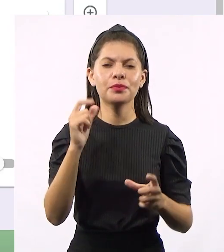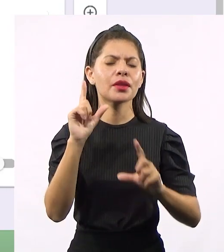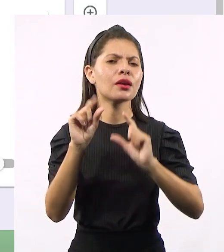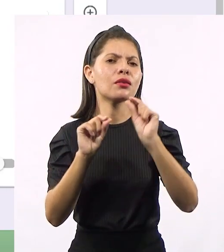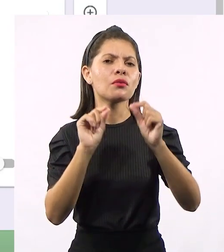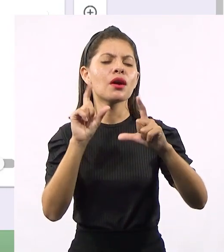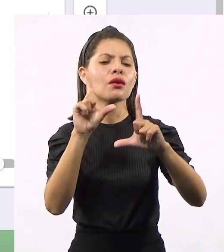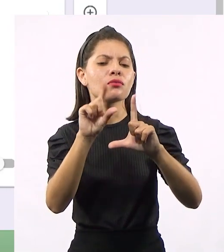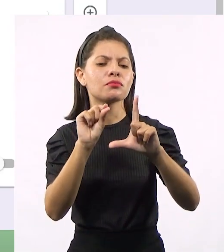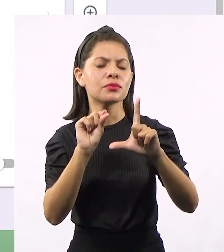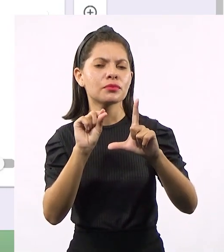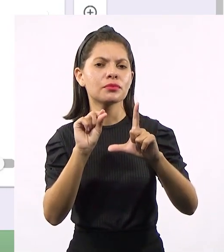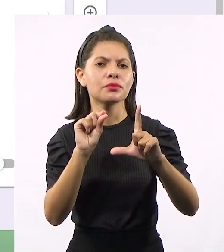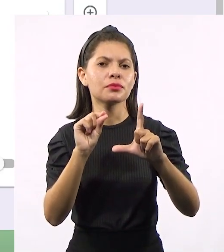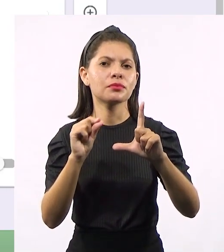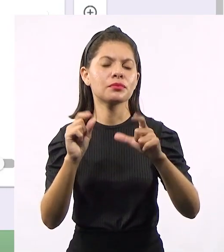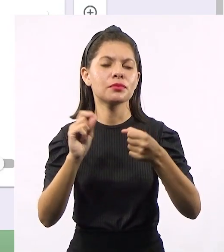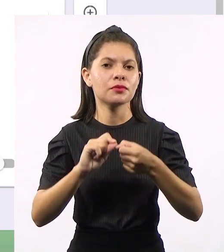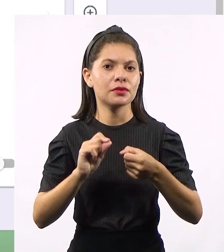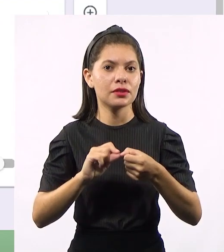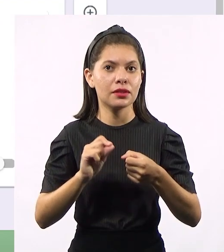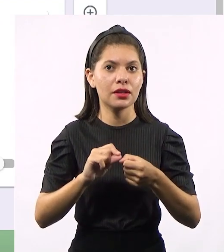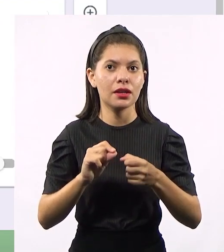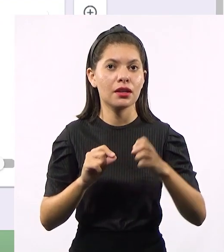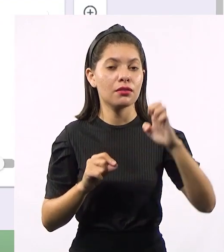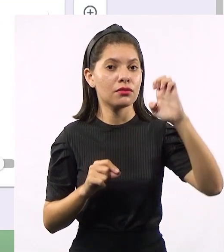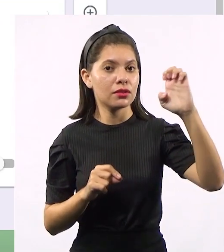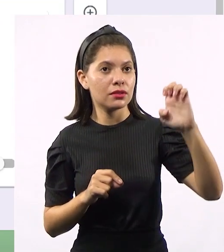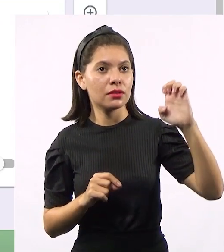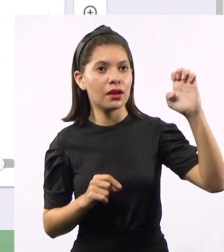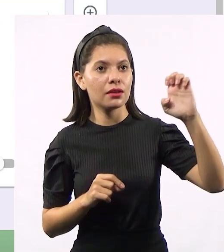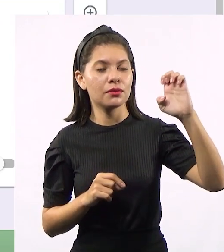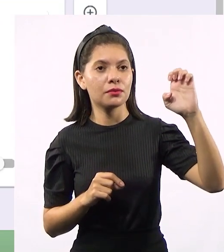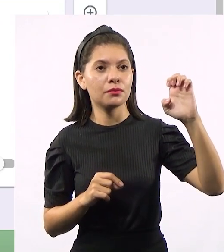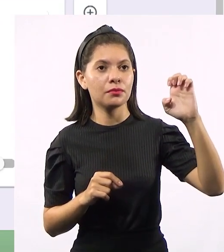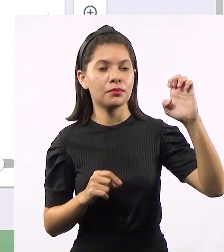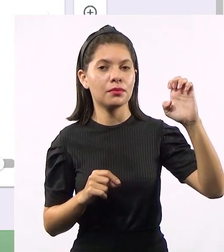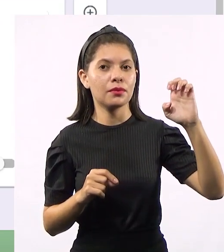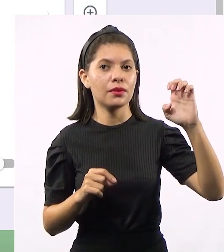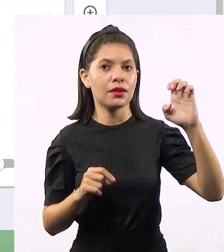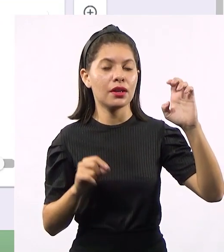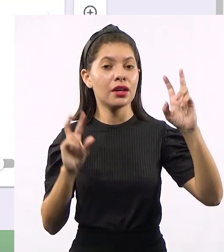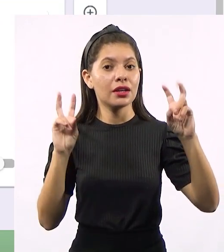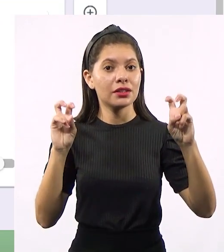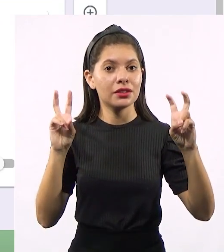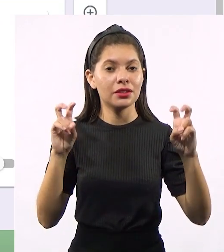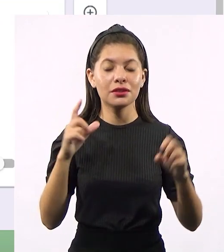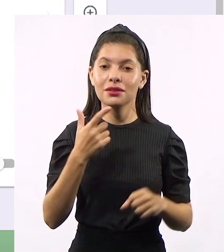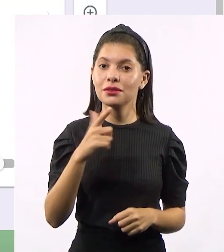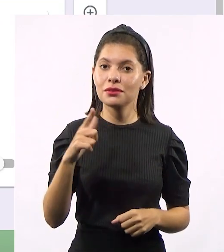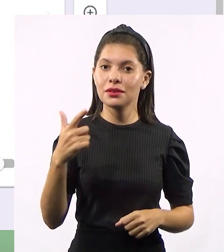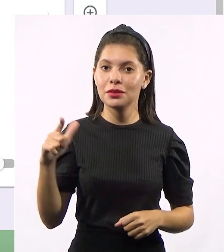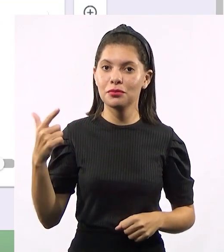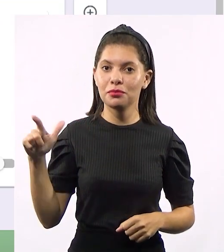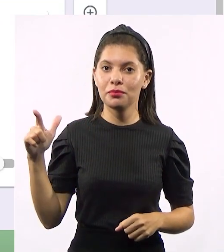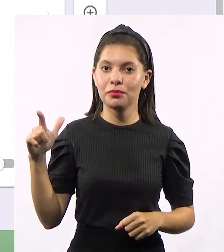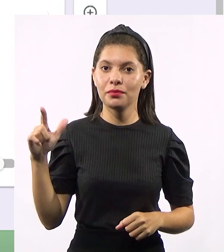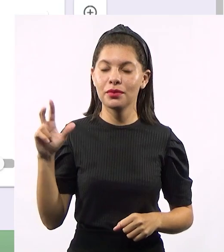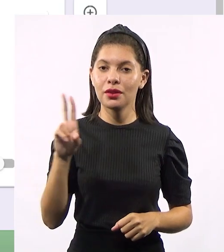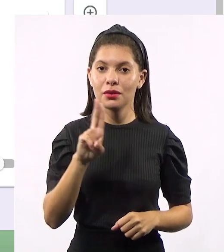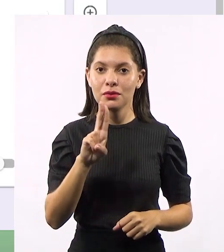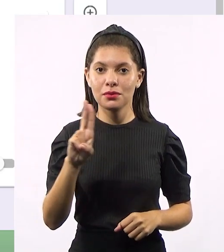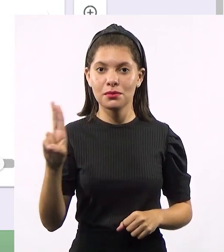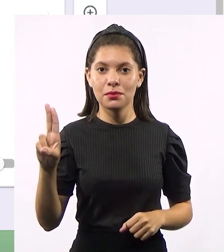formulário? No canto superior esquerdo, eu tenho lá, formulário sem título. Então, vamos primeiro já renomear o nosso